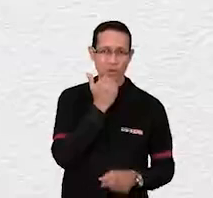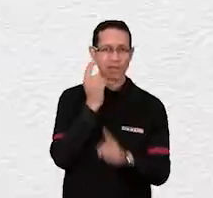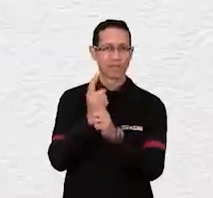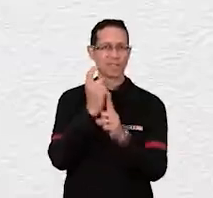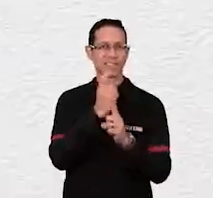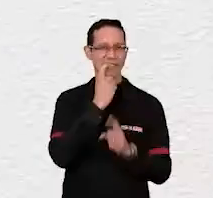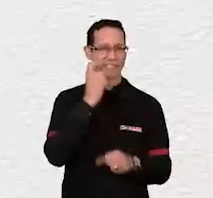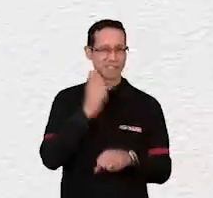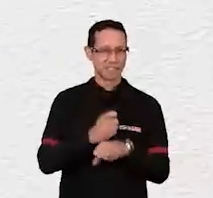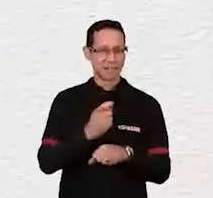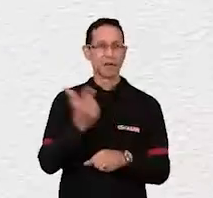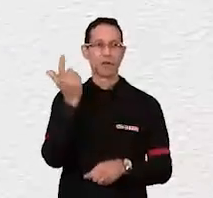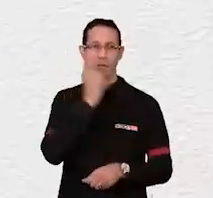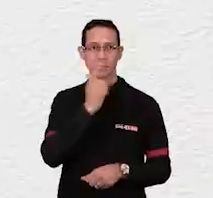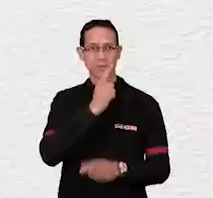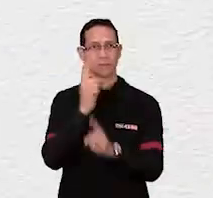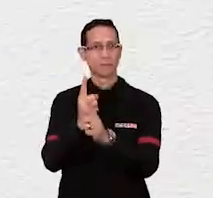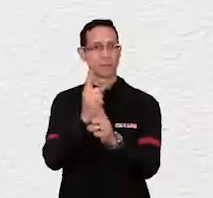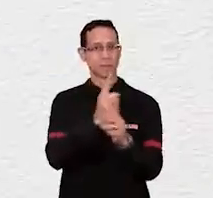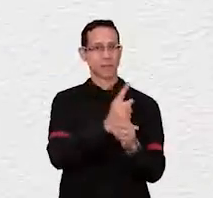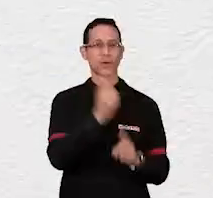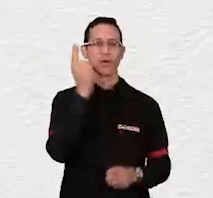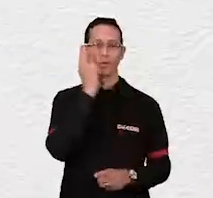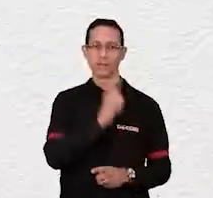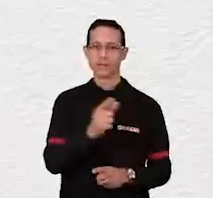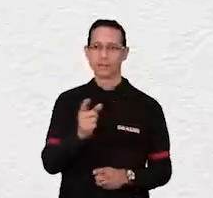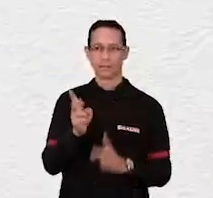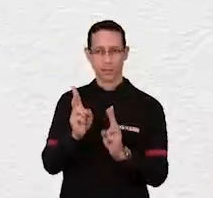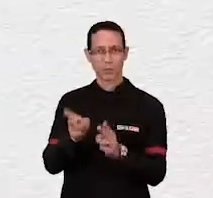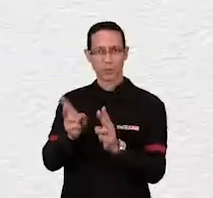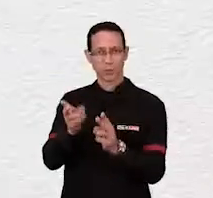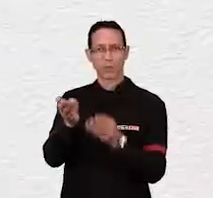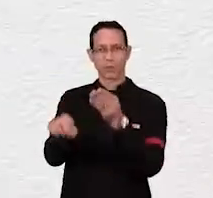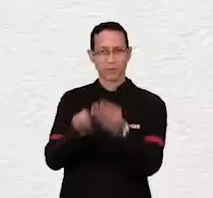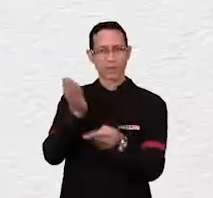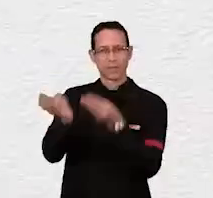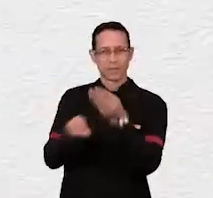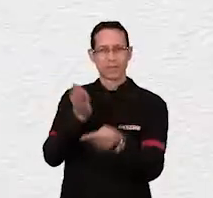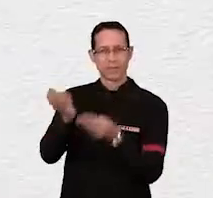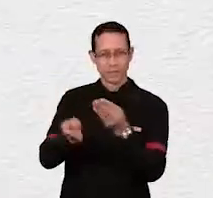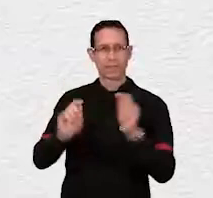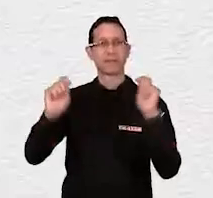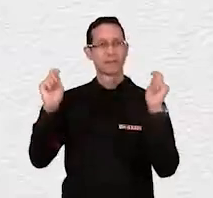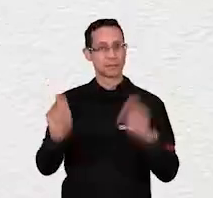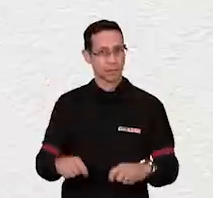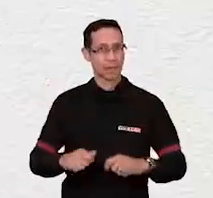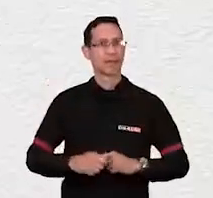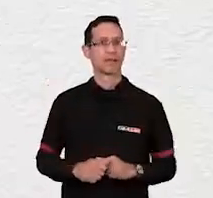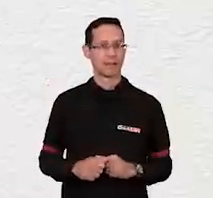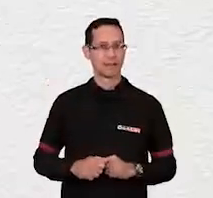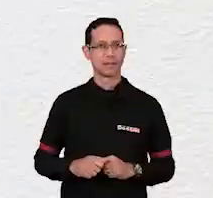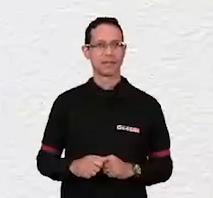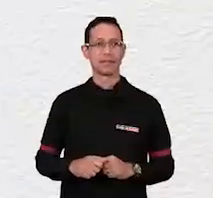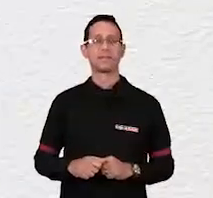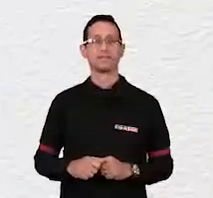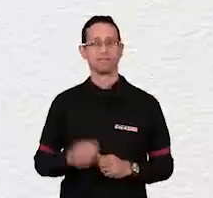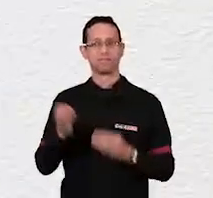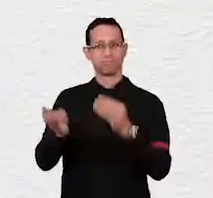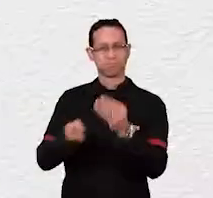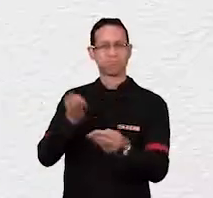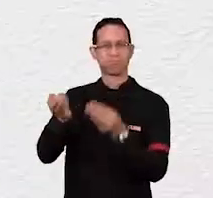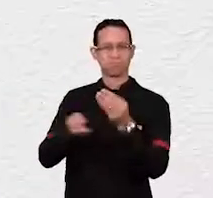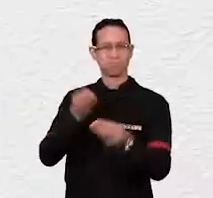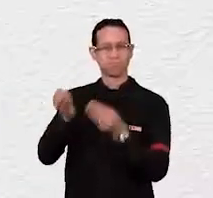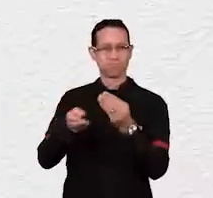mim é um fator prognóstico para poder fazer a continuação desses animais, uma manutenção, se a gente pode chamar assim, uma manutenção,